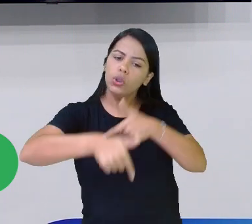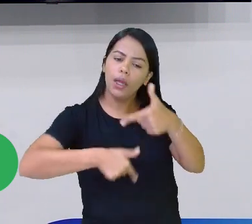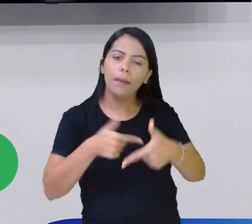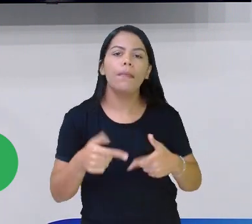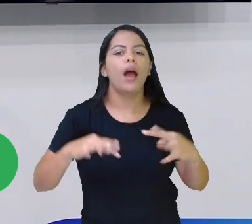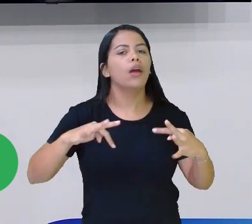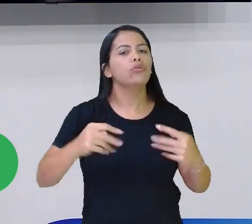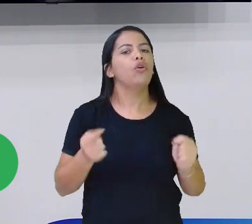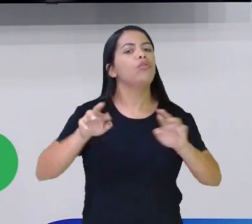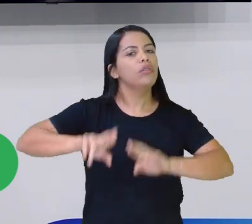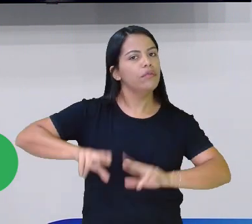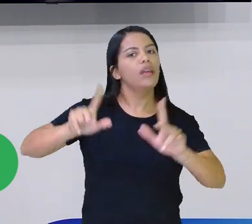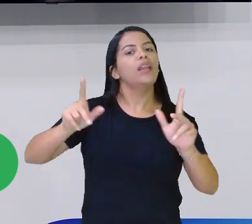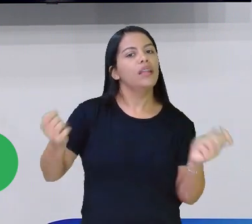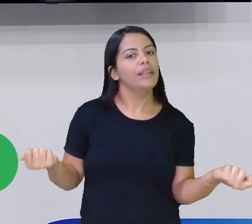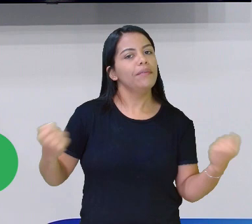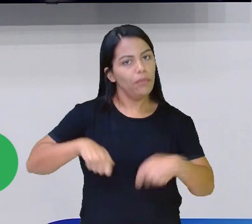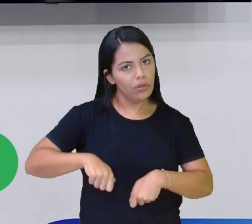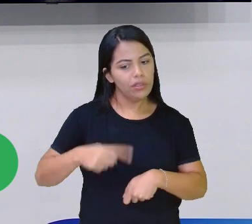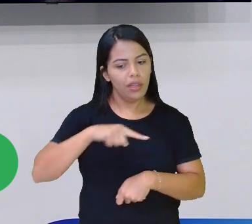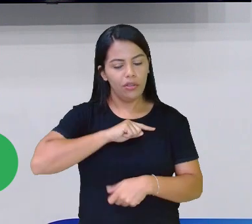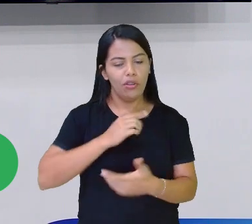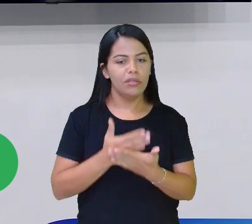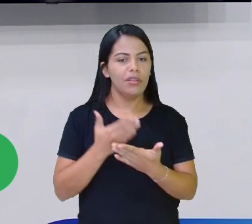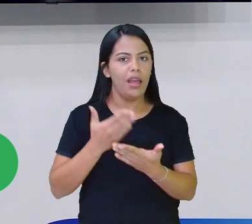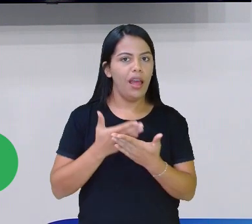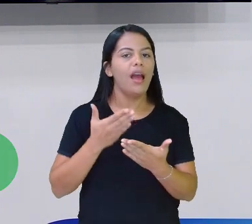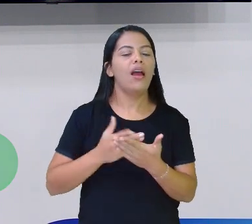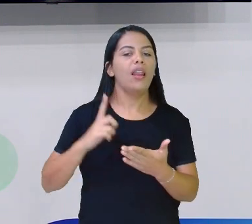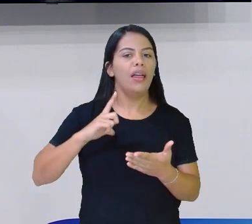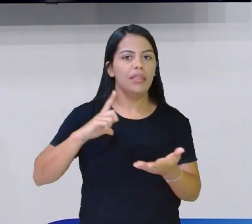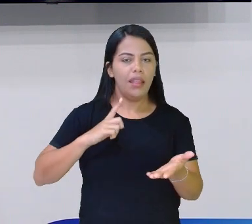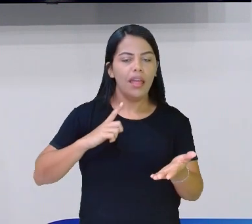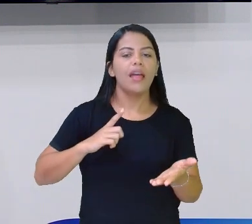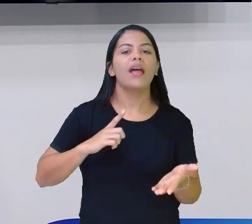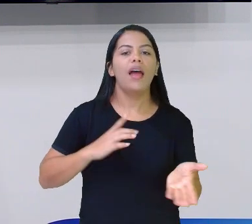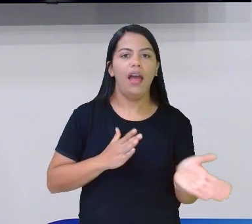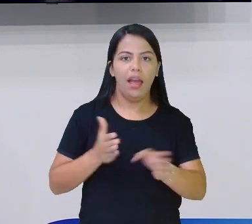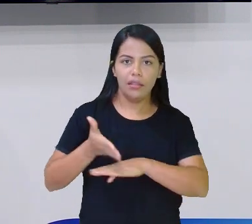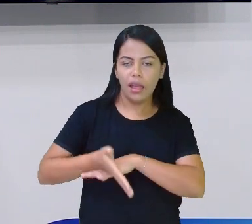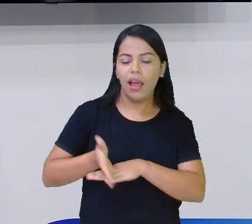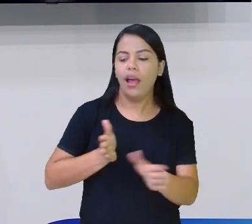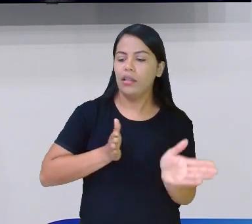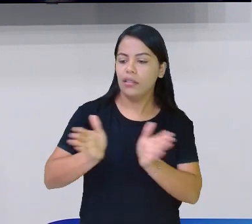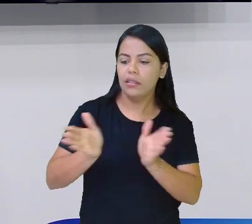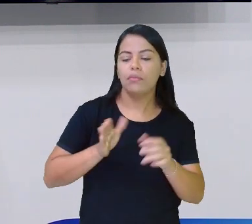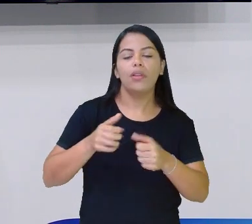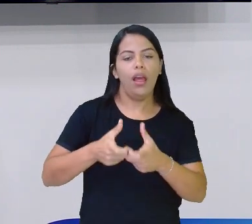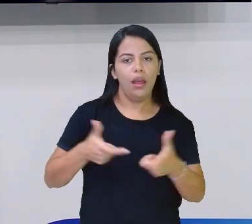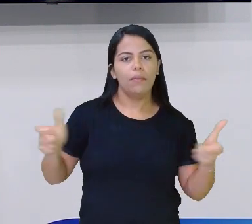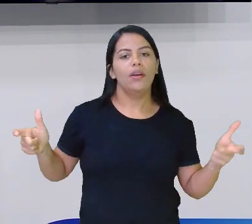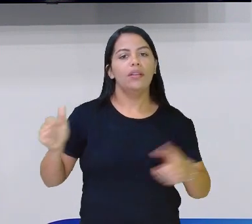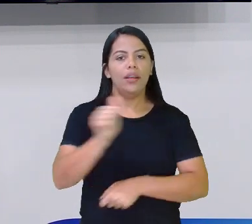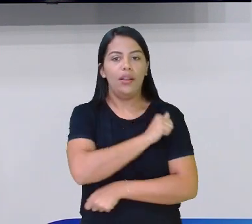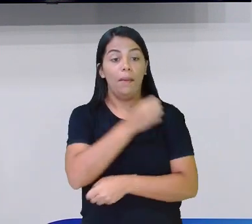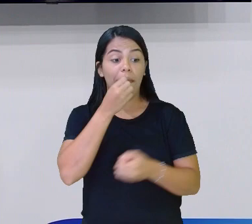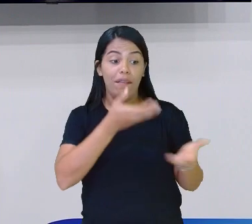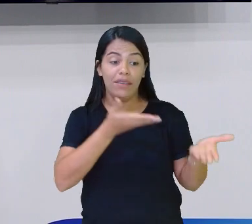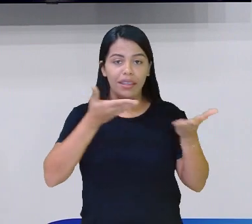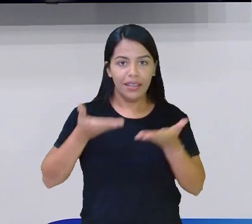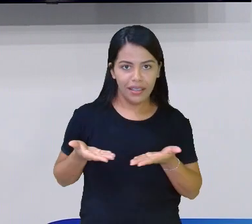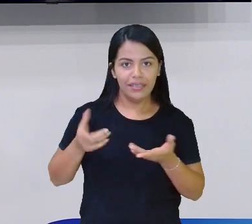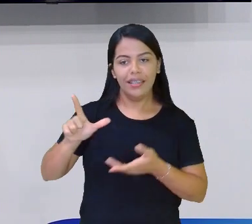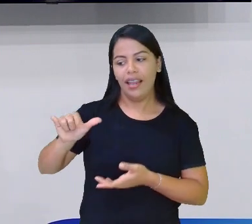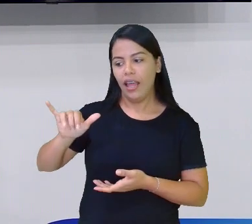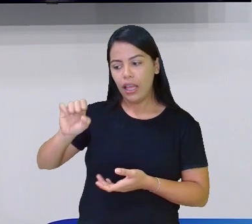diferenciado, permitindo com que essa aula alcance ainda um número maior de estudantes. Bem-vinda, Laisa, muito bom ter você